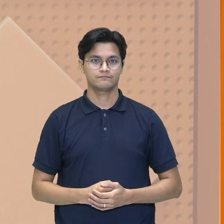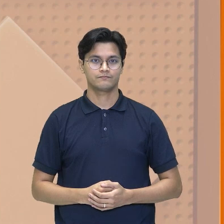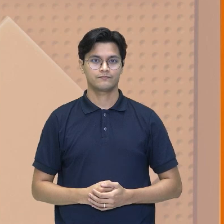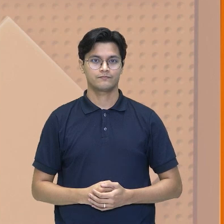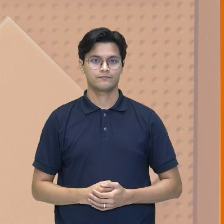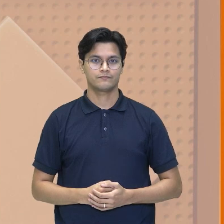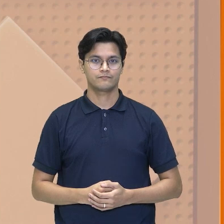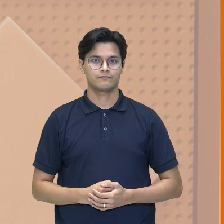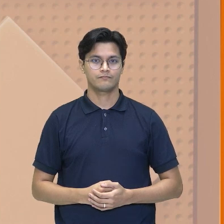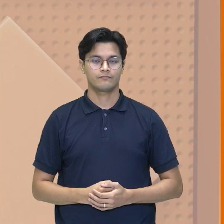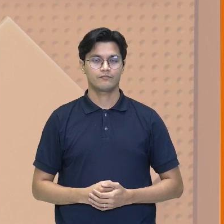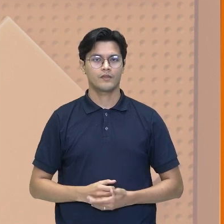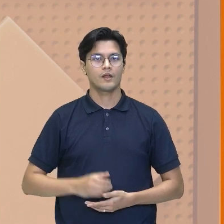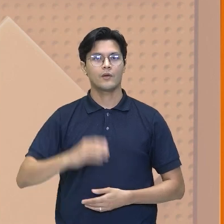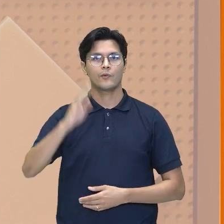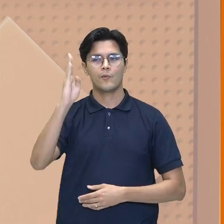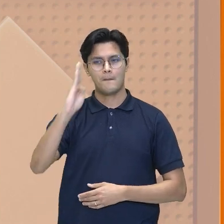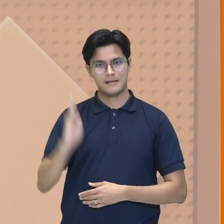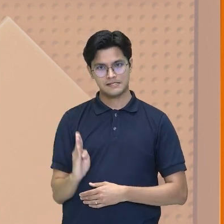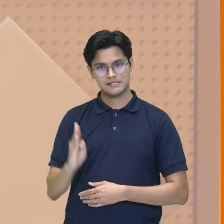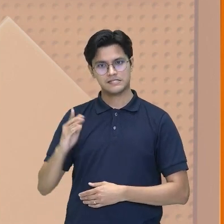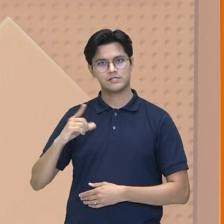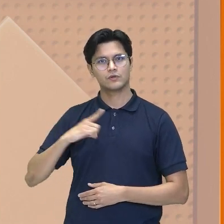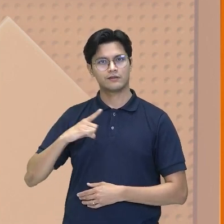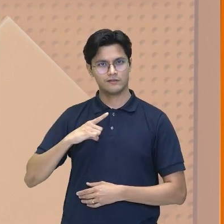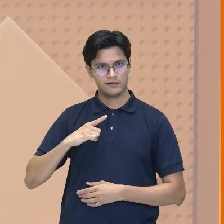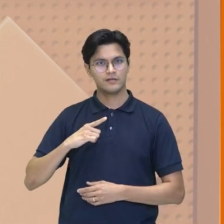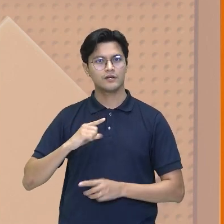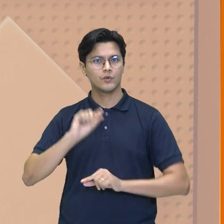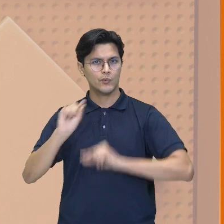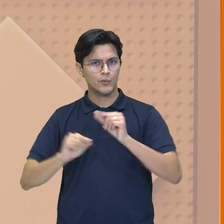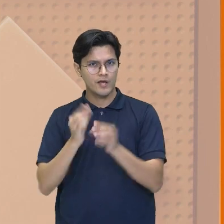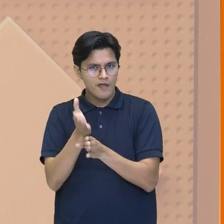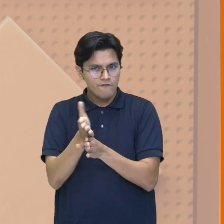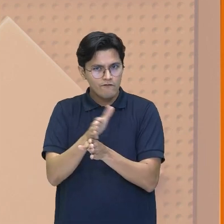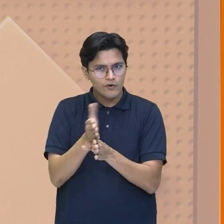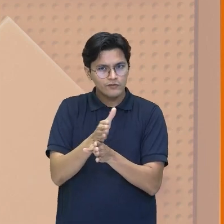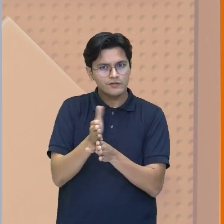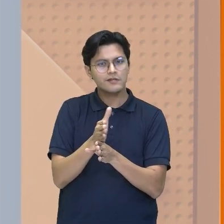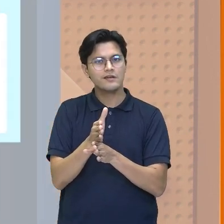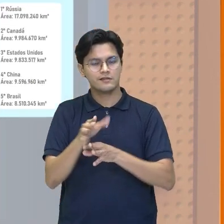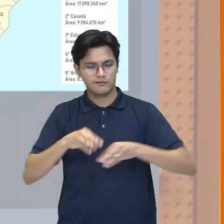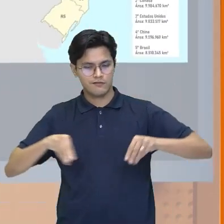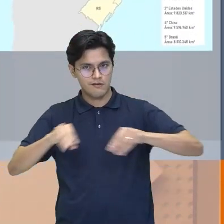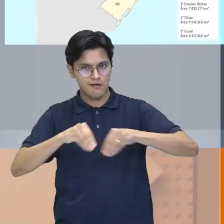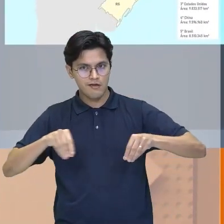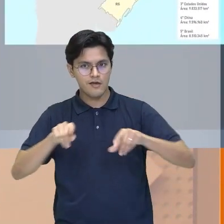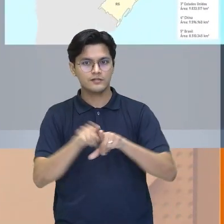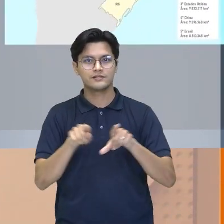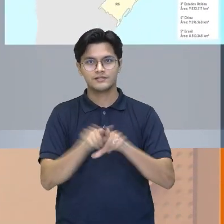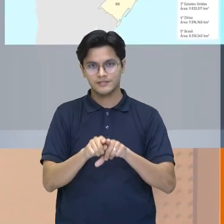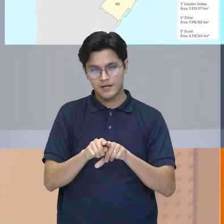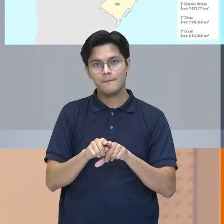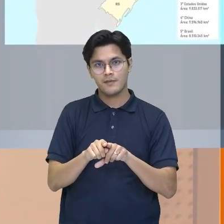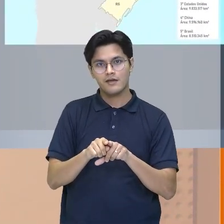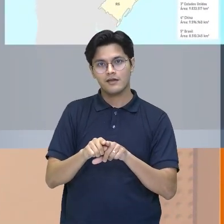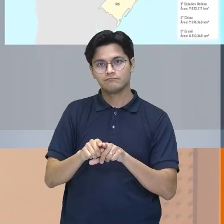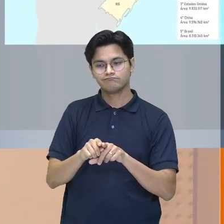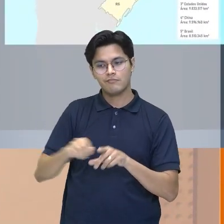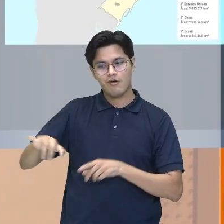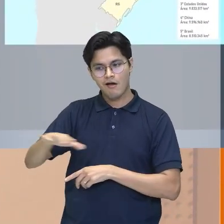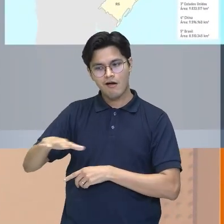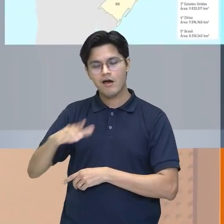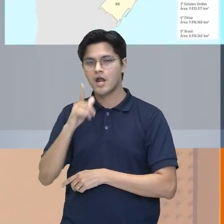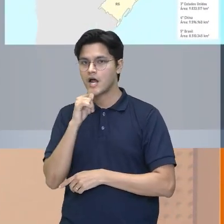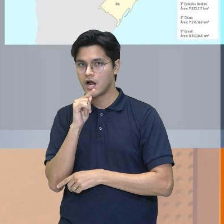tem amplas fronteiras terrestres e fronteiras marítimas, tá, gente? Então, aí, essa